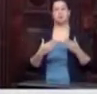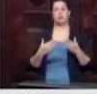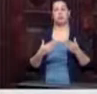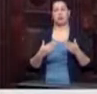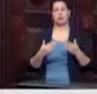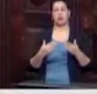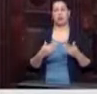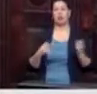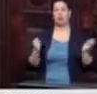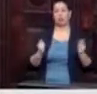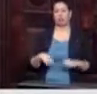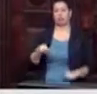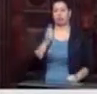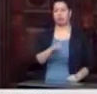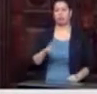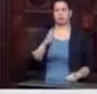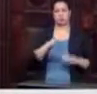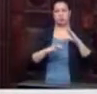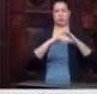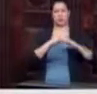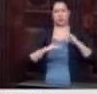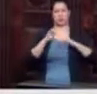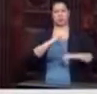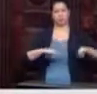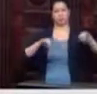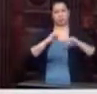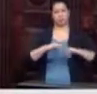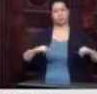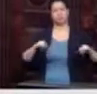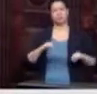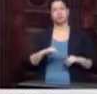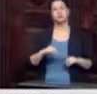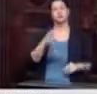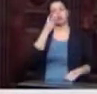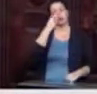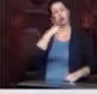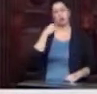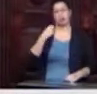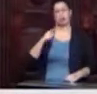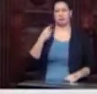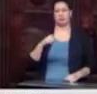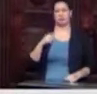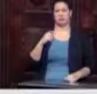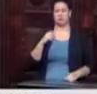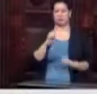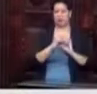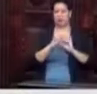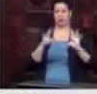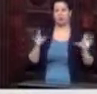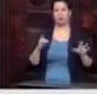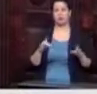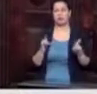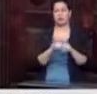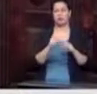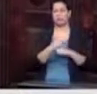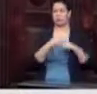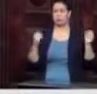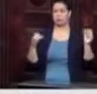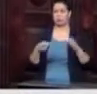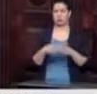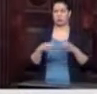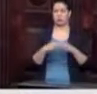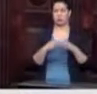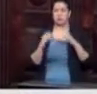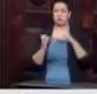grandes meios de comunicação que adotam essa agenda neoliberal e para esses grandes grupos econômicos que